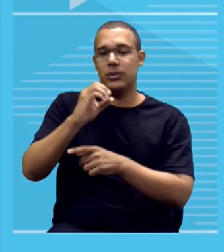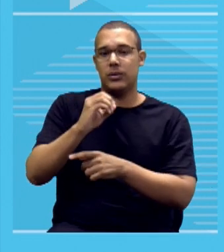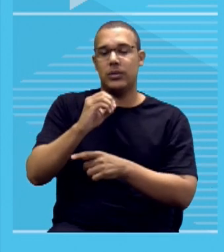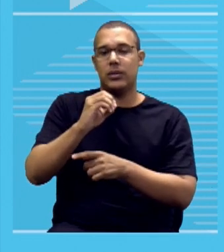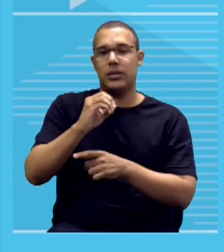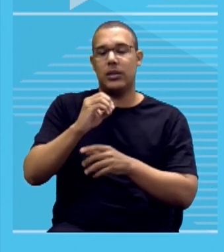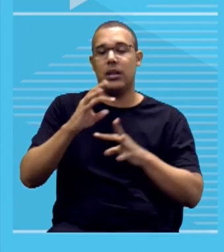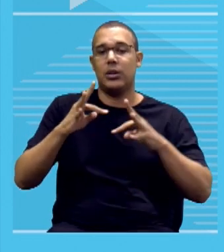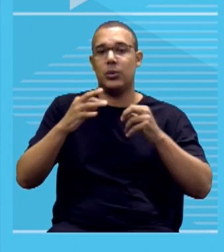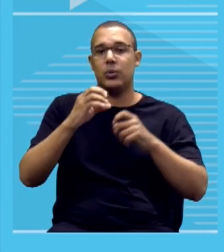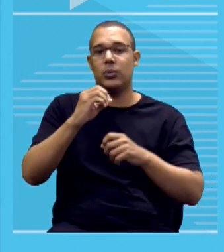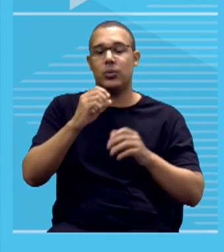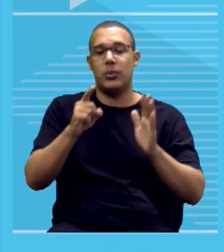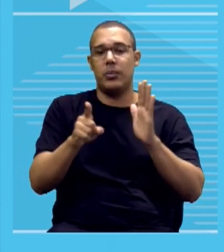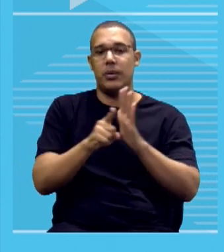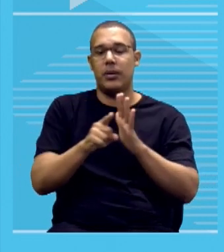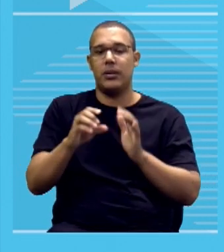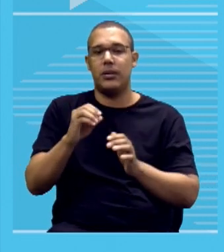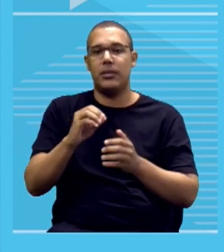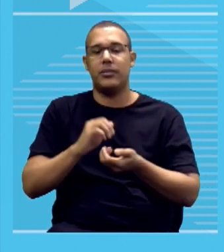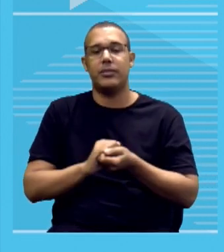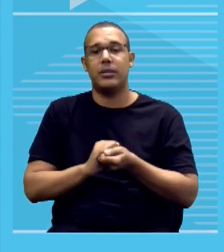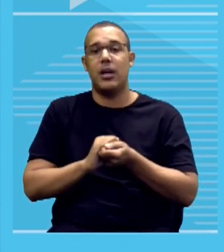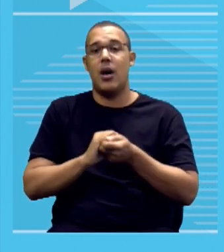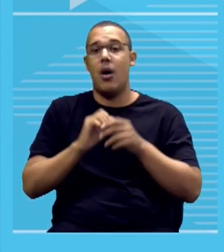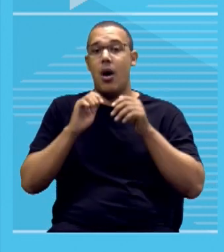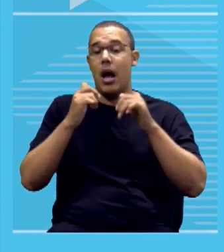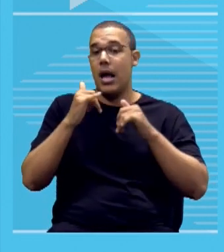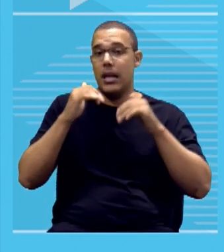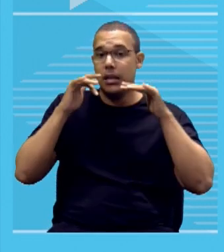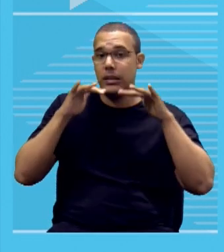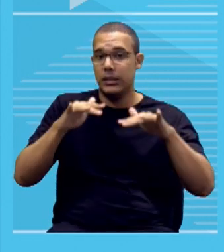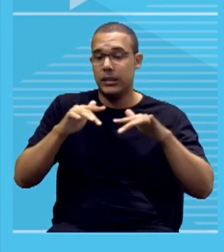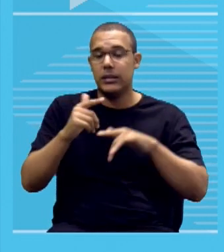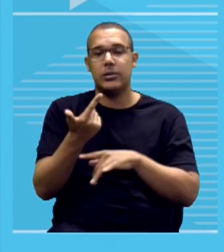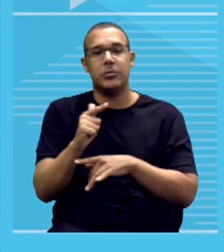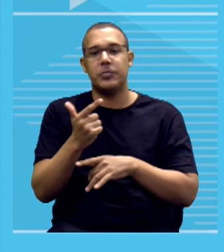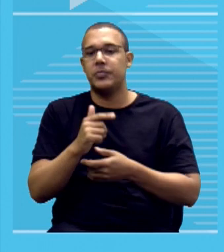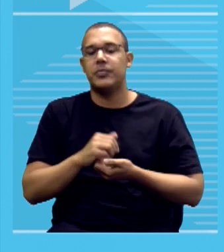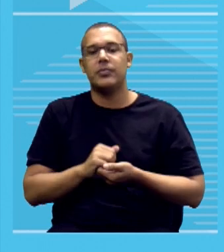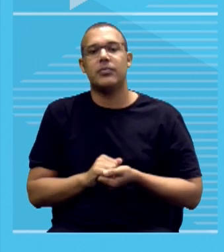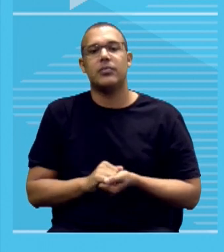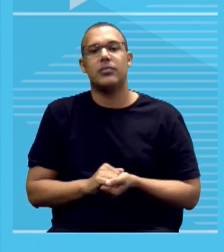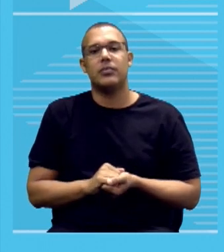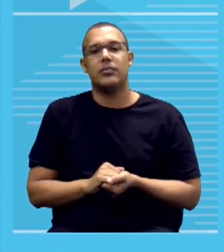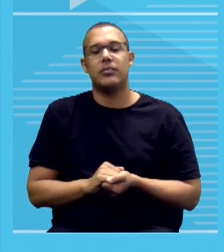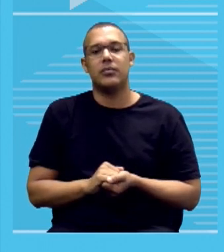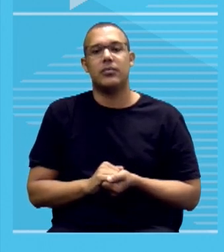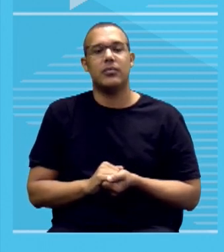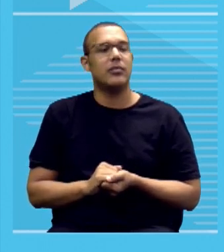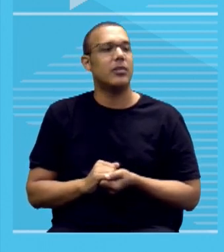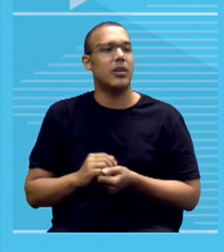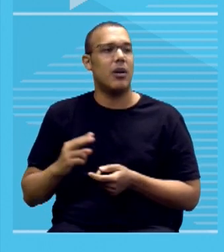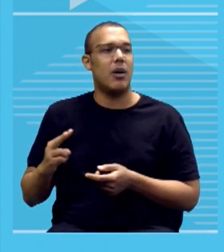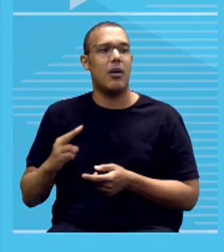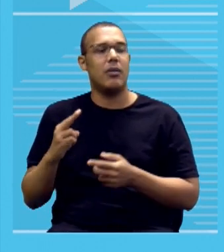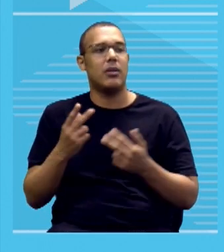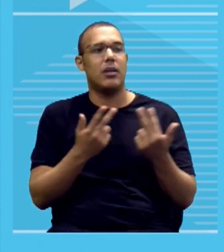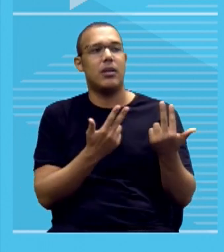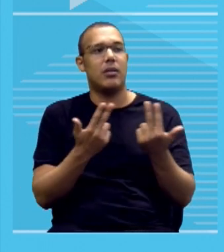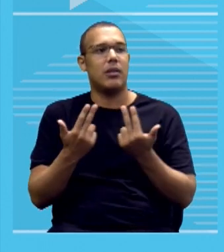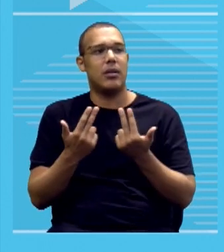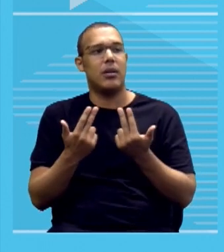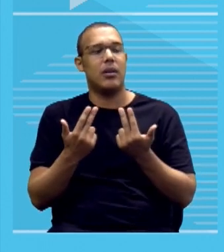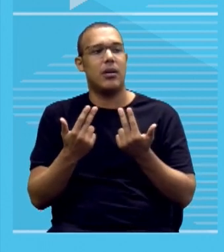isso menos zero. Então, não tem dissipação de energia interna. Da forma que a voltagem fica perfeitamente igual